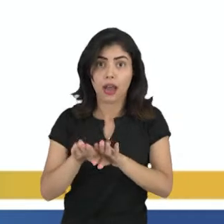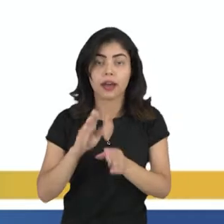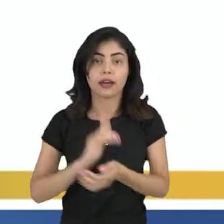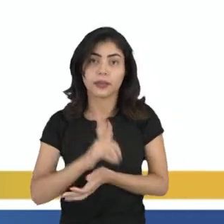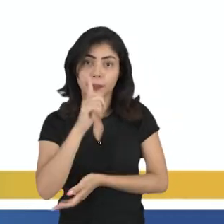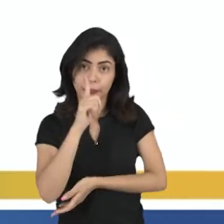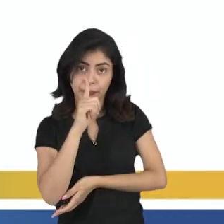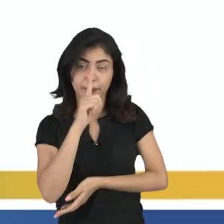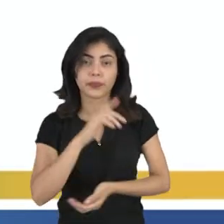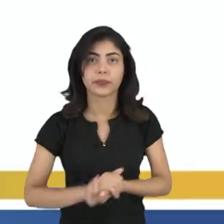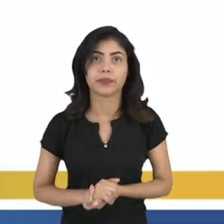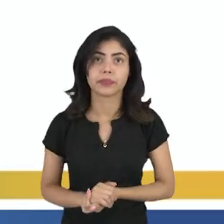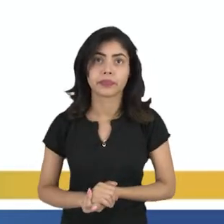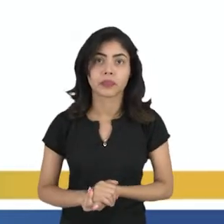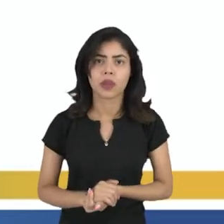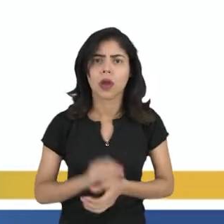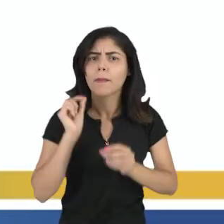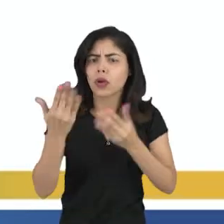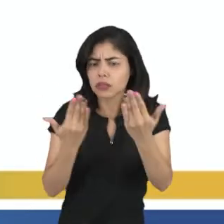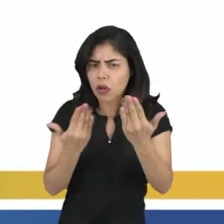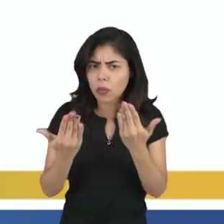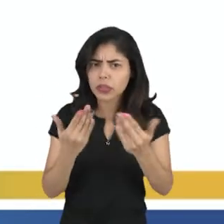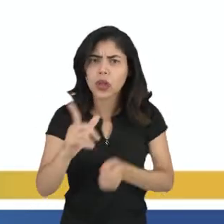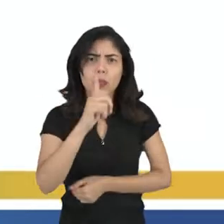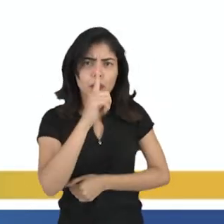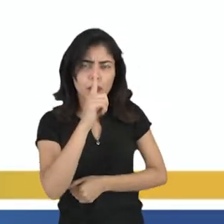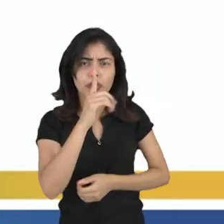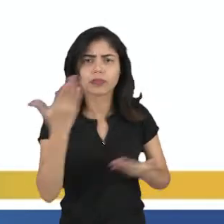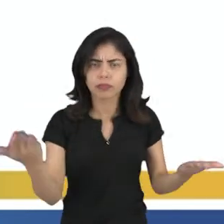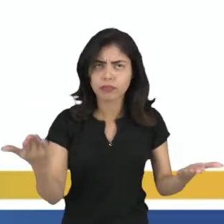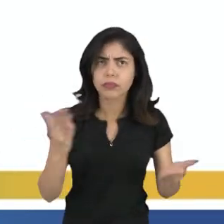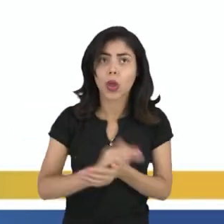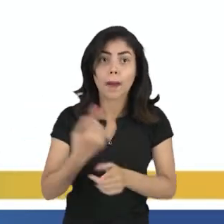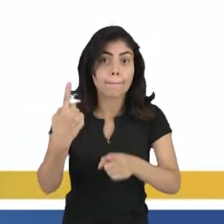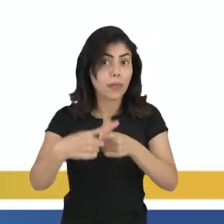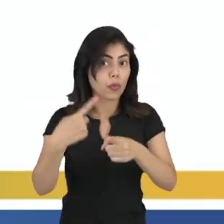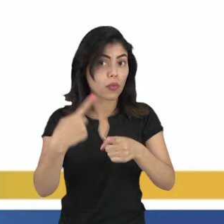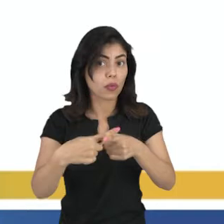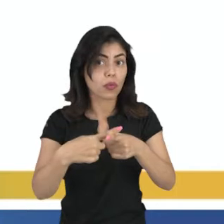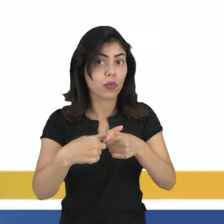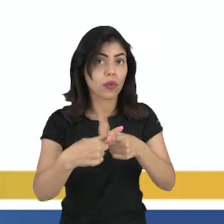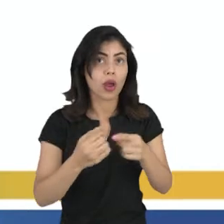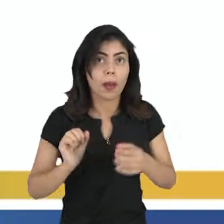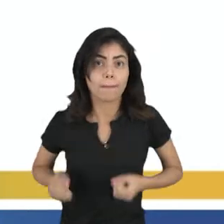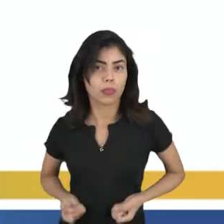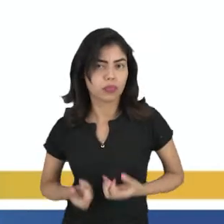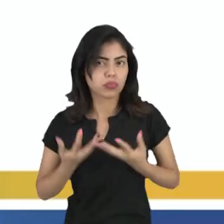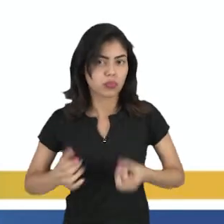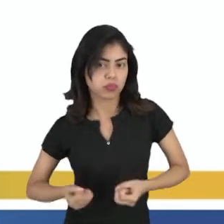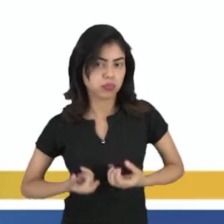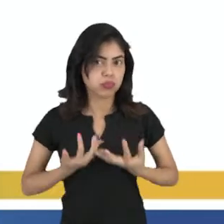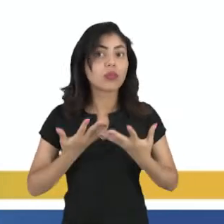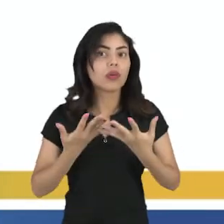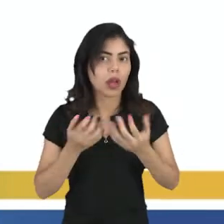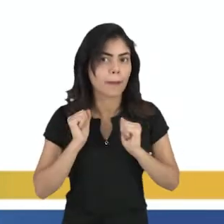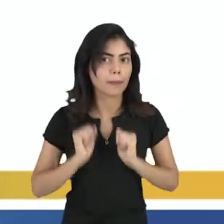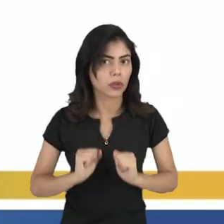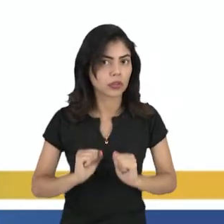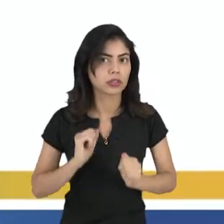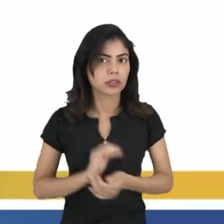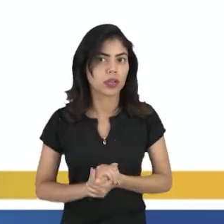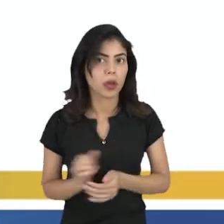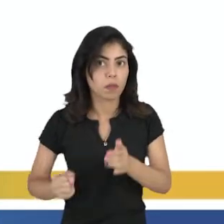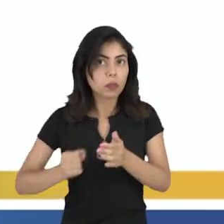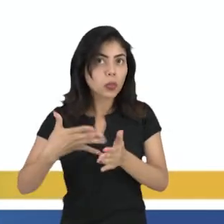essa comparação do clitóris em relação ao pênis? Porque o clitóris, ele pode ser estimulado, ele pode ser